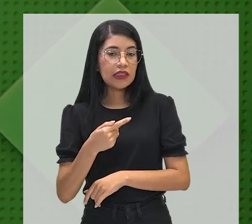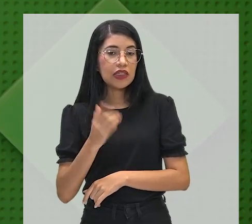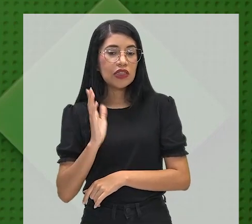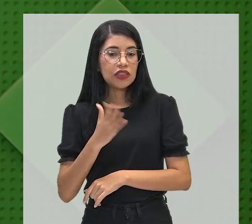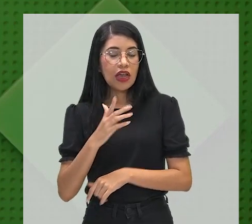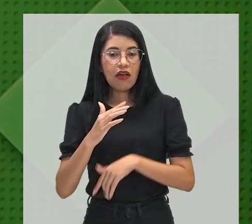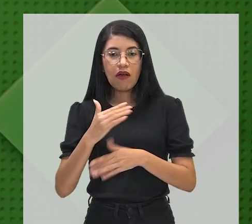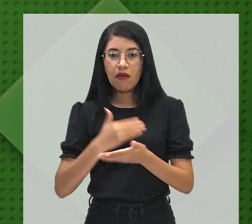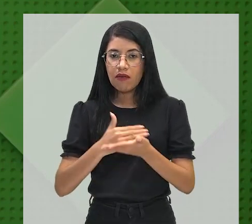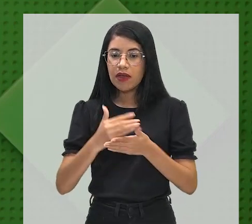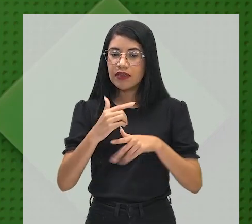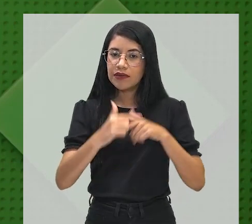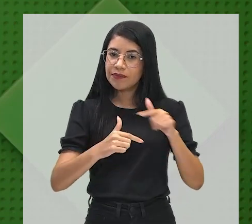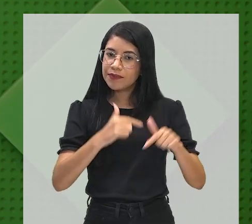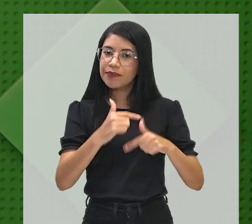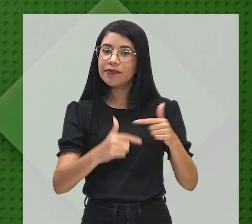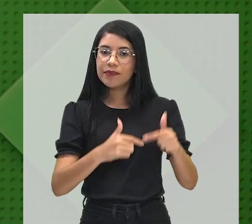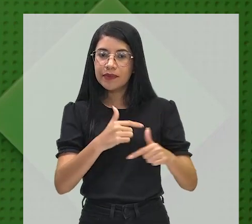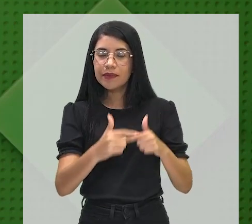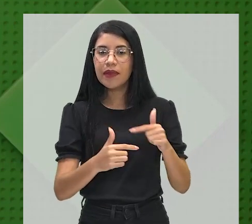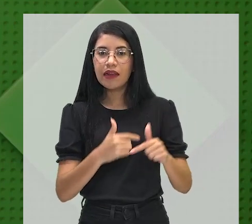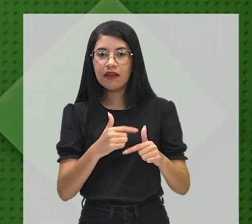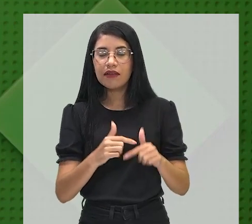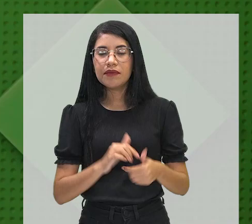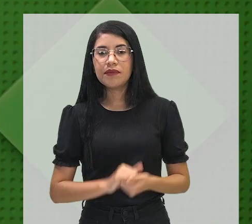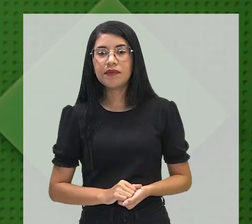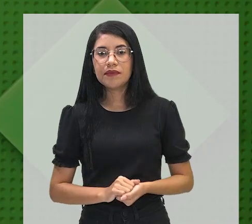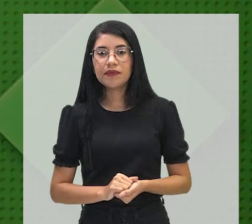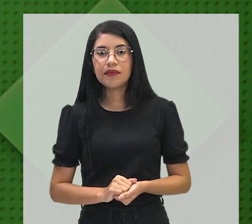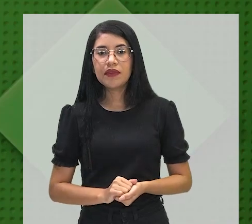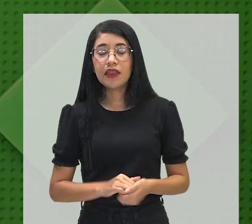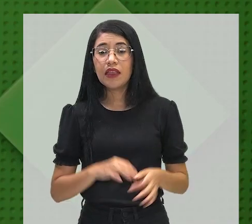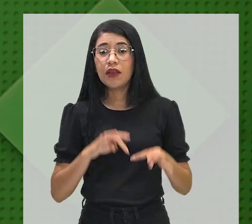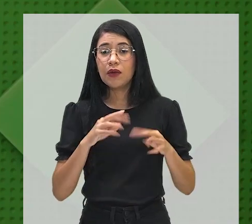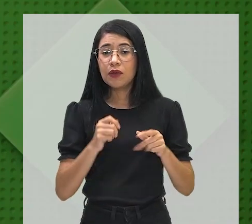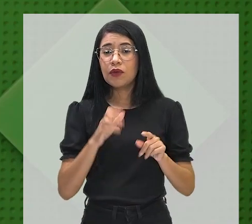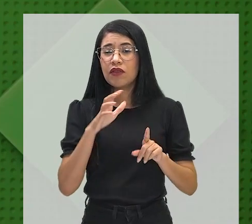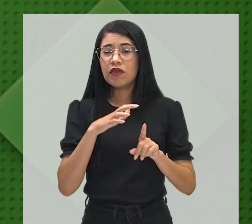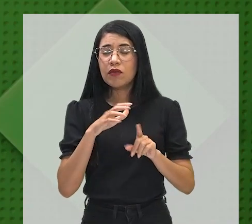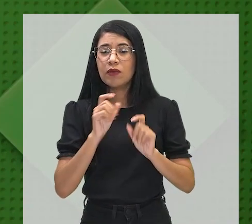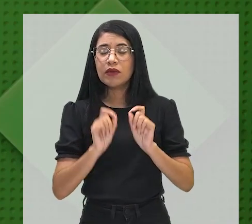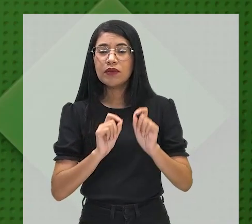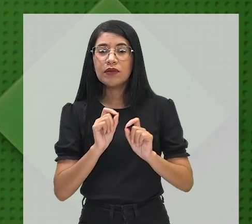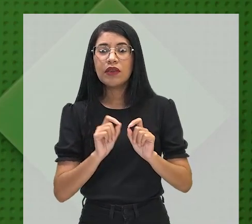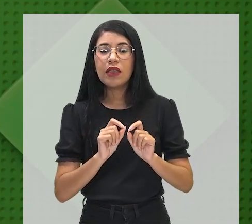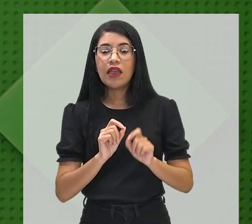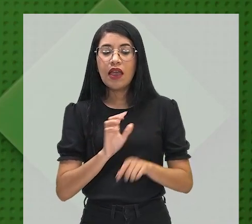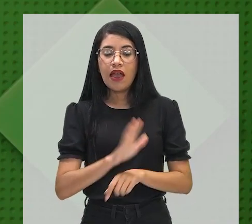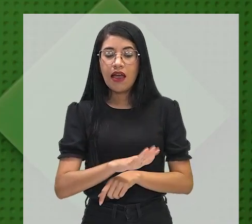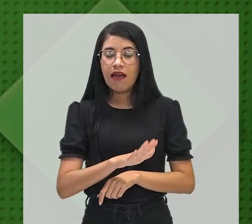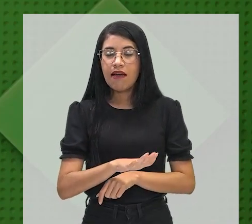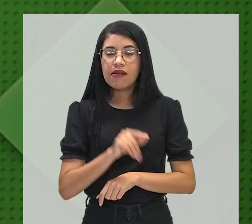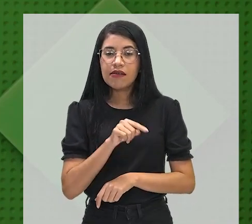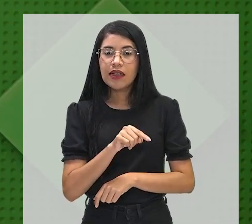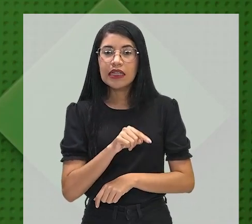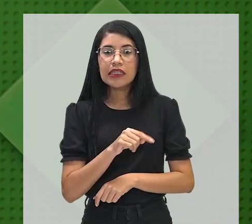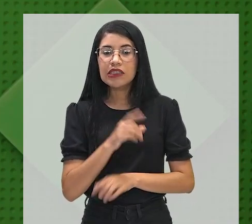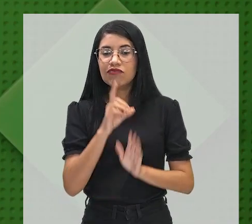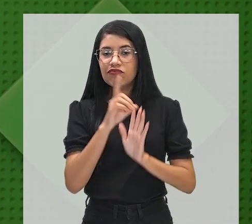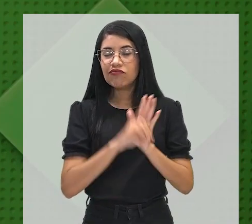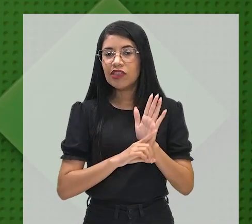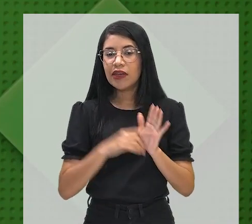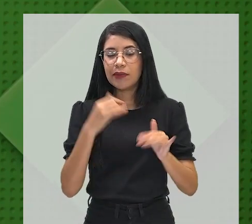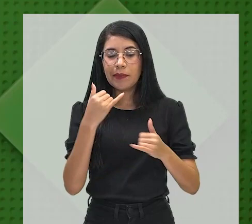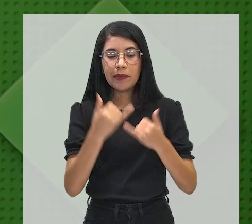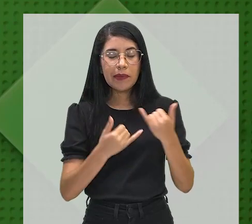anos já eram colocadas para trabalhar, né, entrar mesmo no mercado de trabalho. Isso tudo vai influenciar em quê? Essa criança ela não vai ter ali o